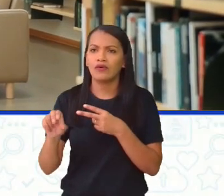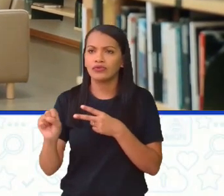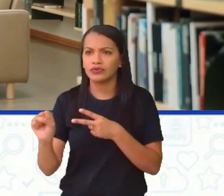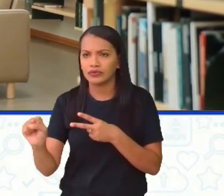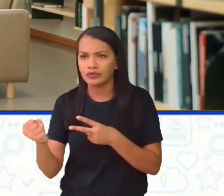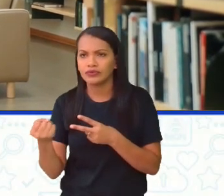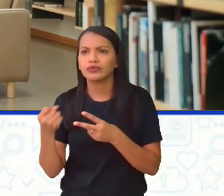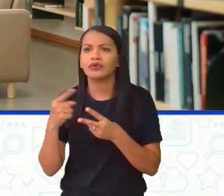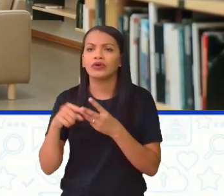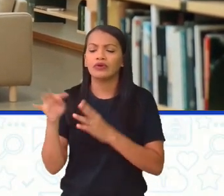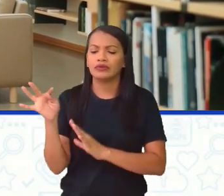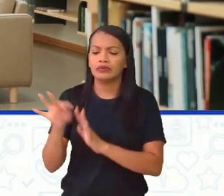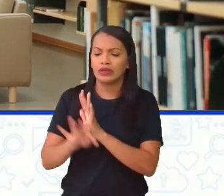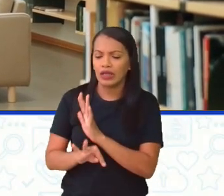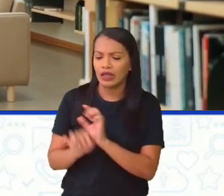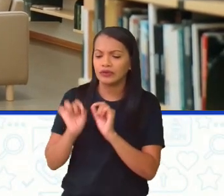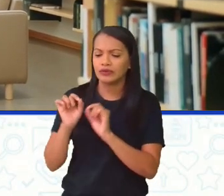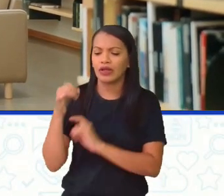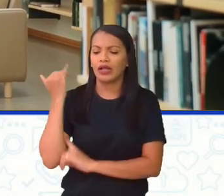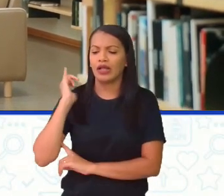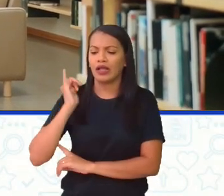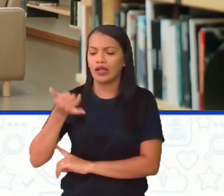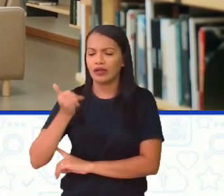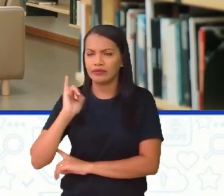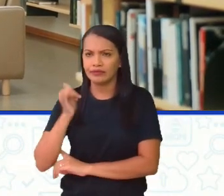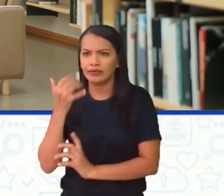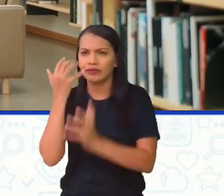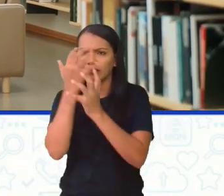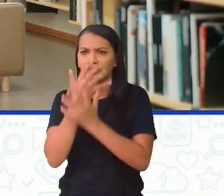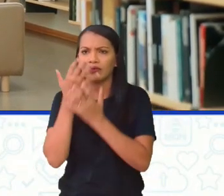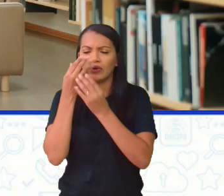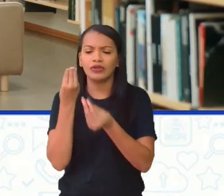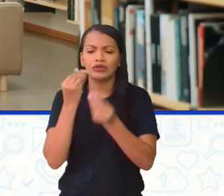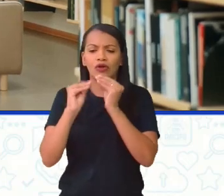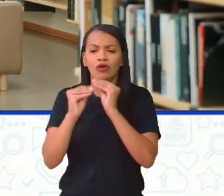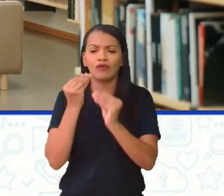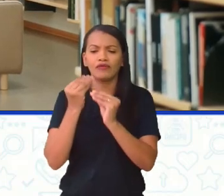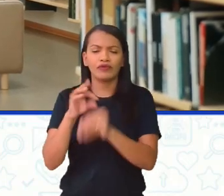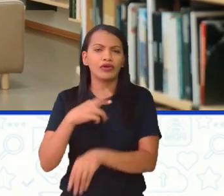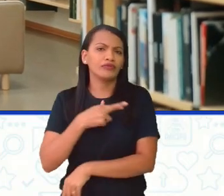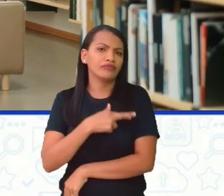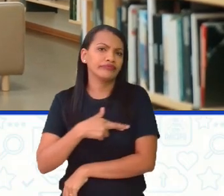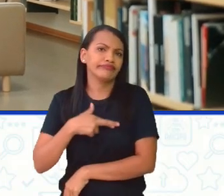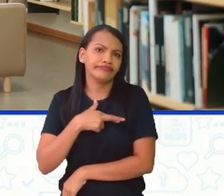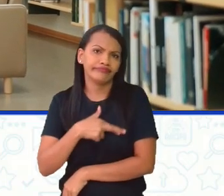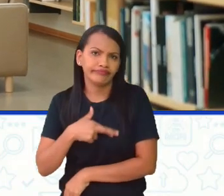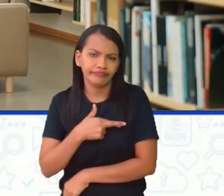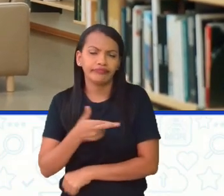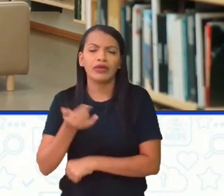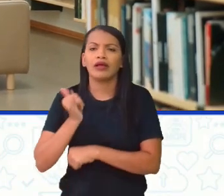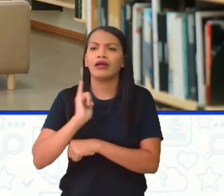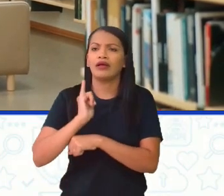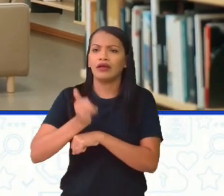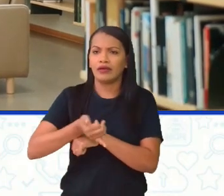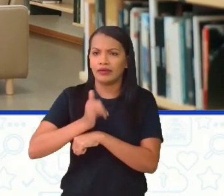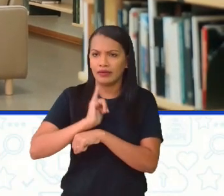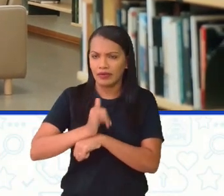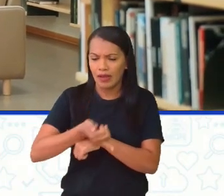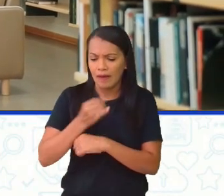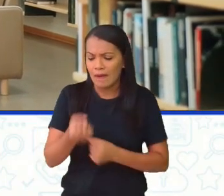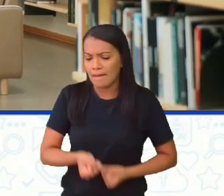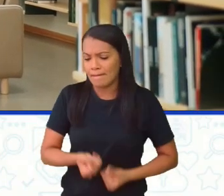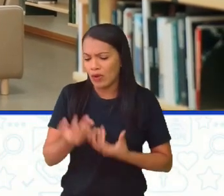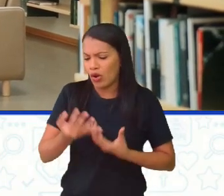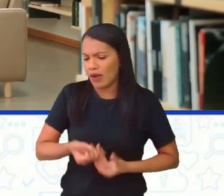A canção, o conto, a novela, romance, crônica, poema, texto